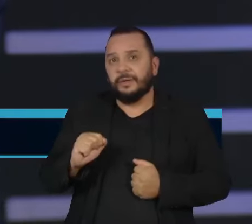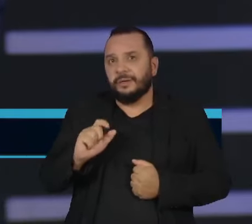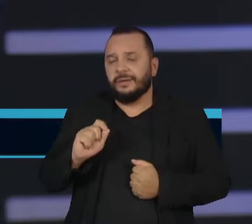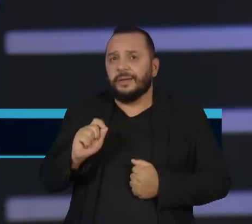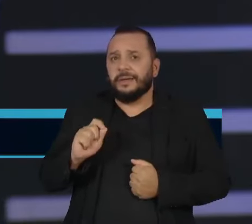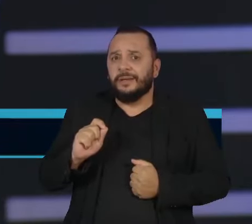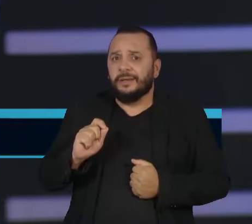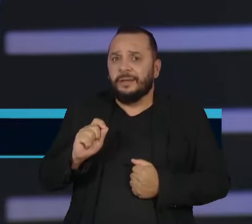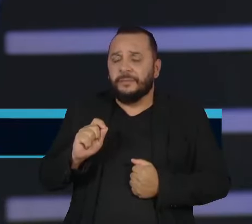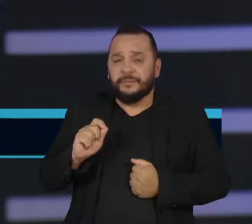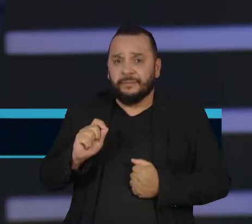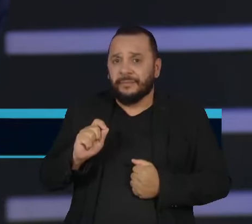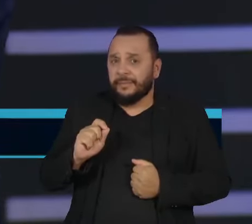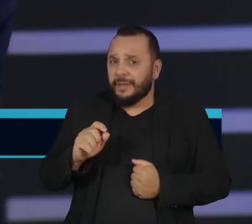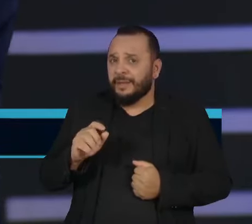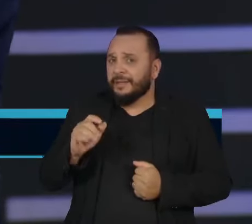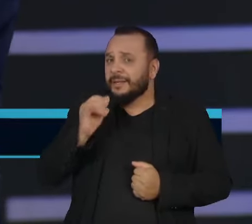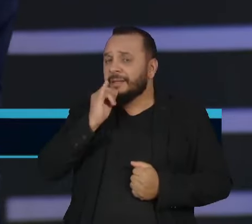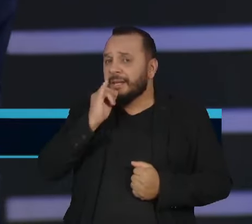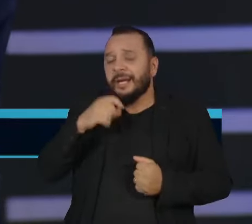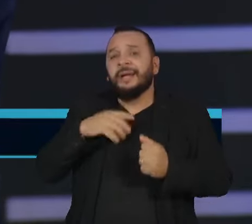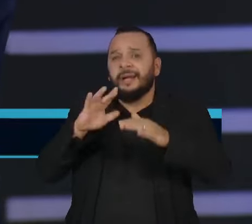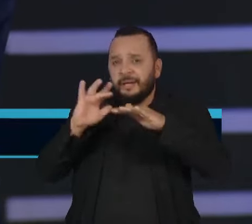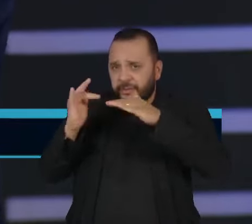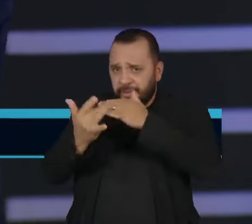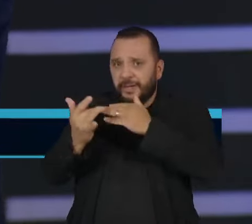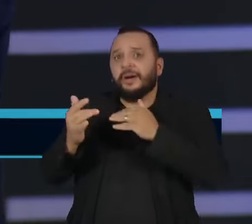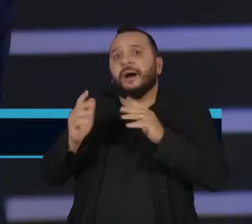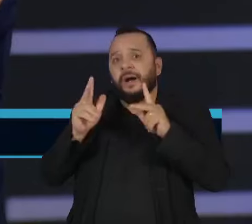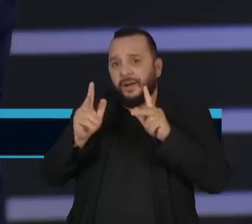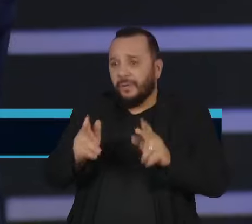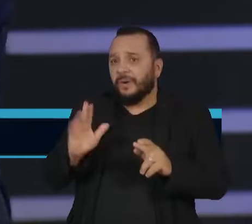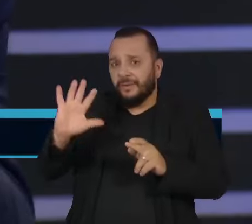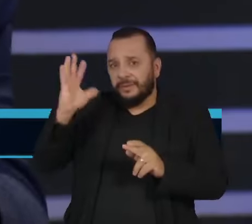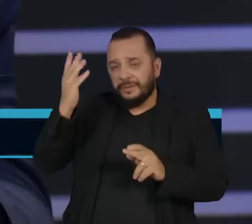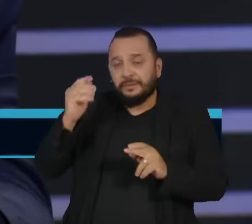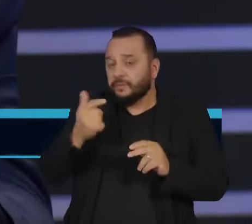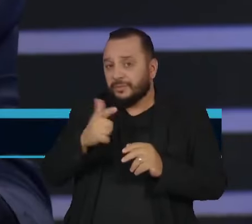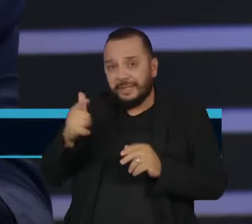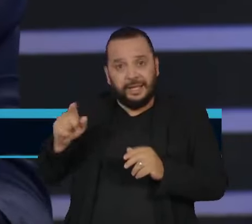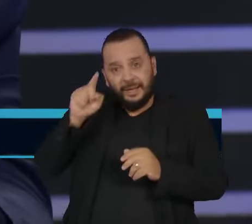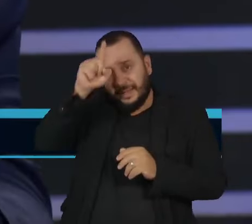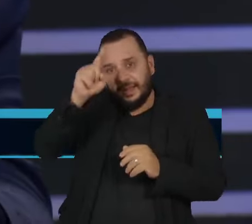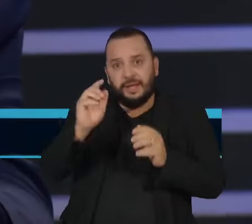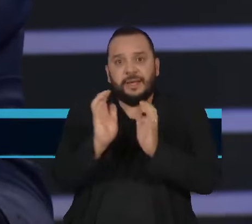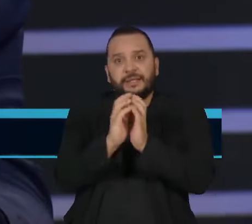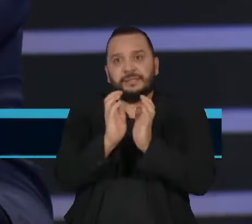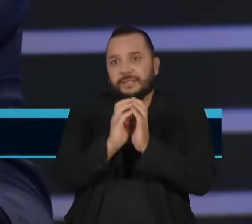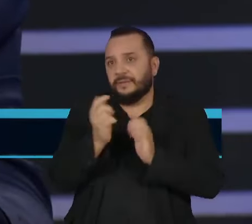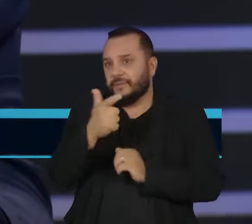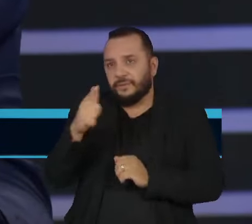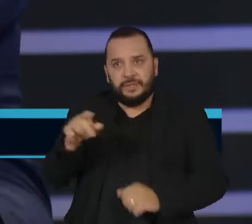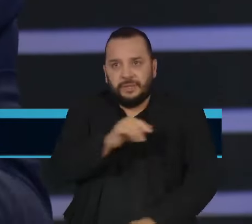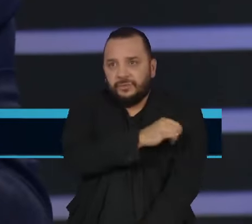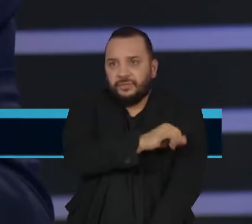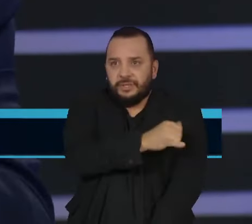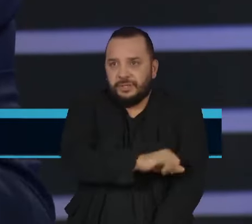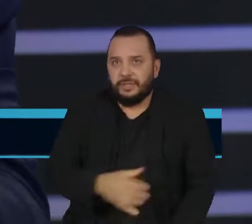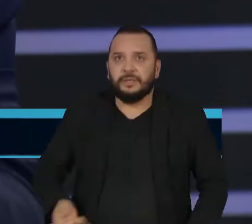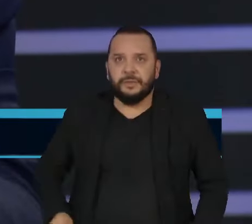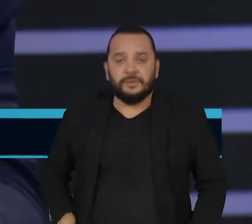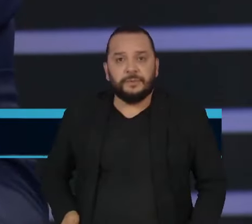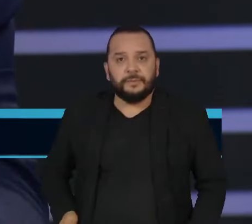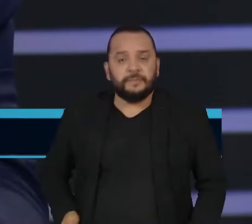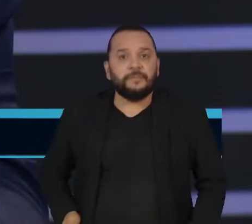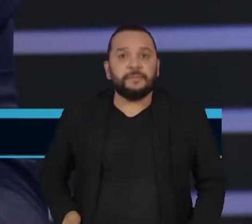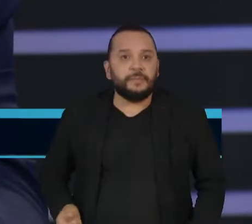Ou seja, o mesmo fenômeno de redes sociais inexiste no Recife, inexiste no Rio de Janeiro, tem presença